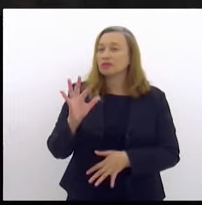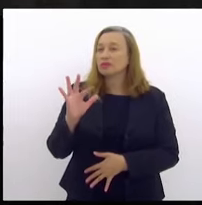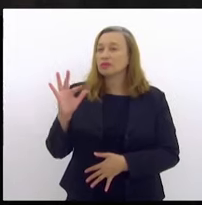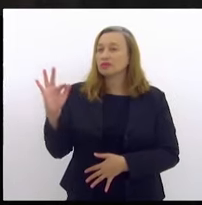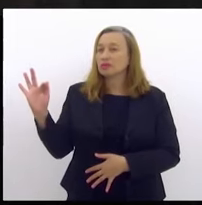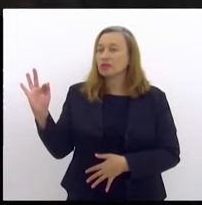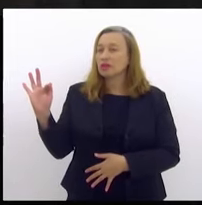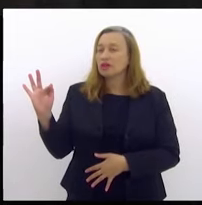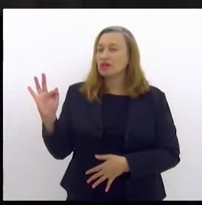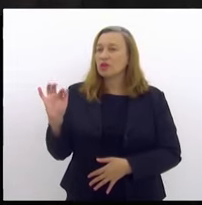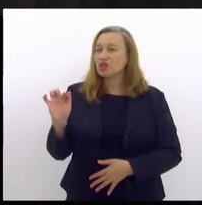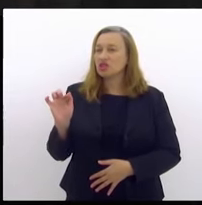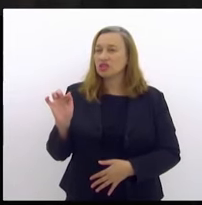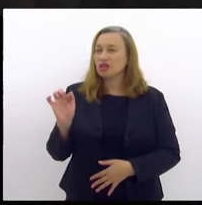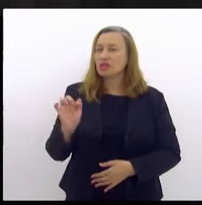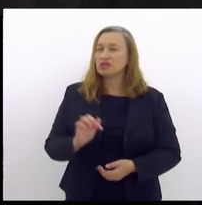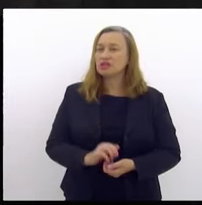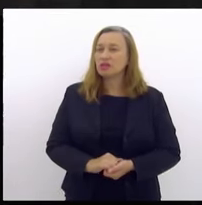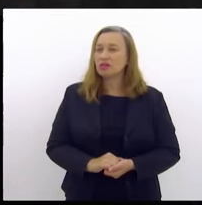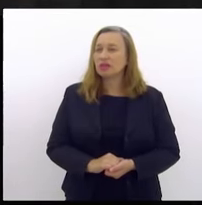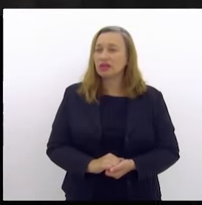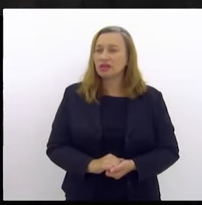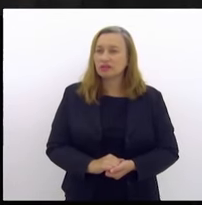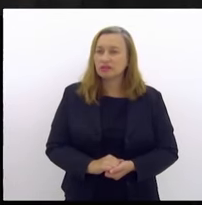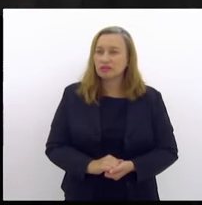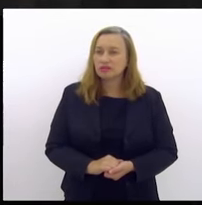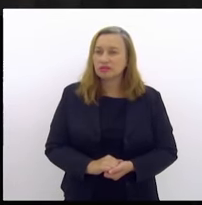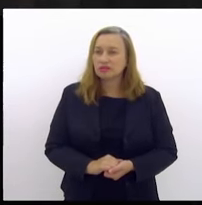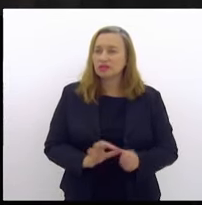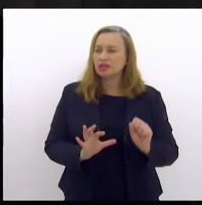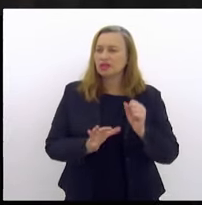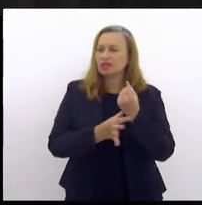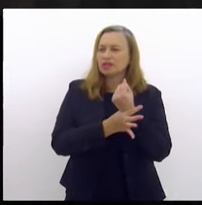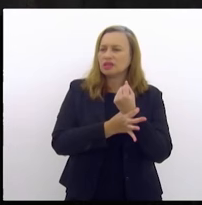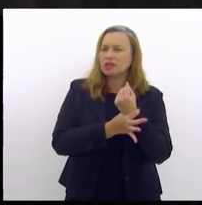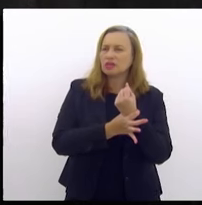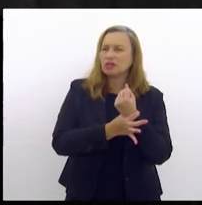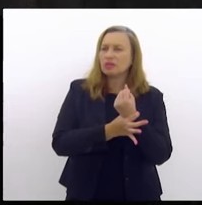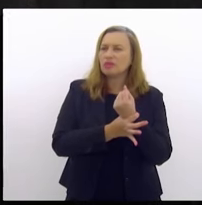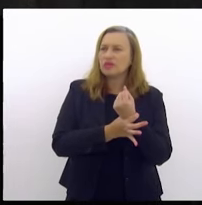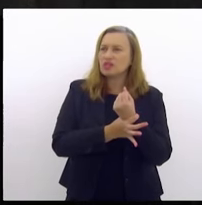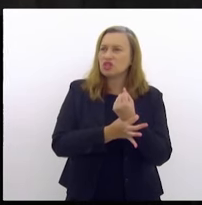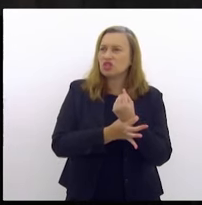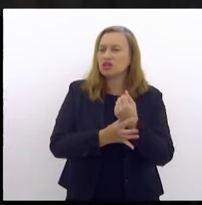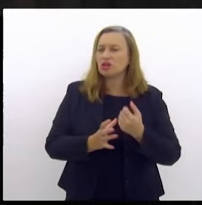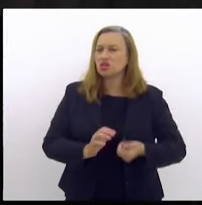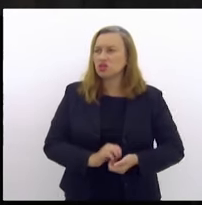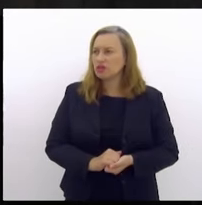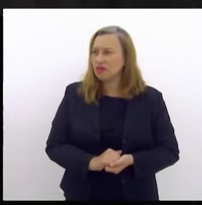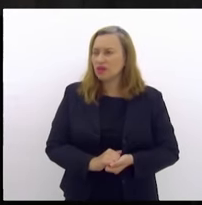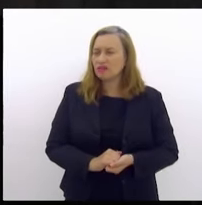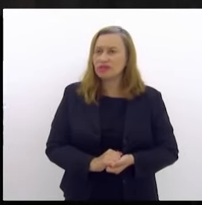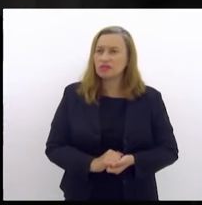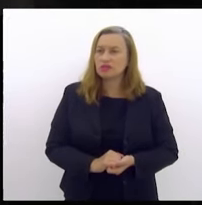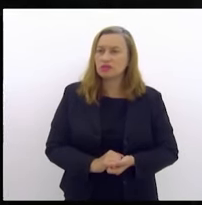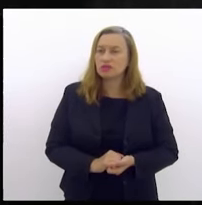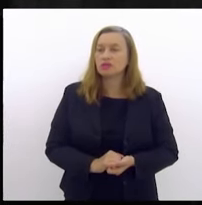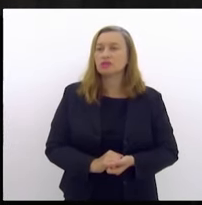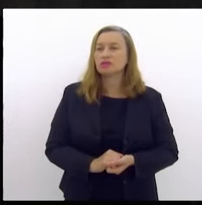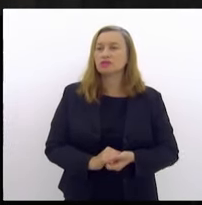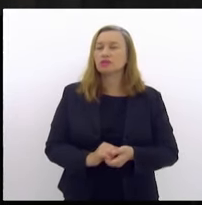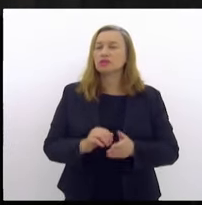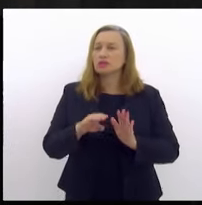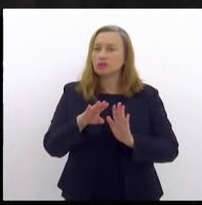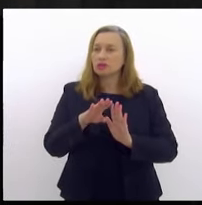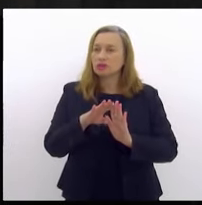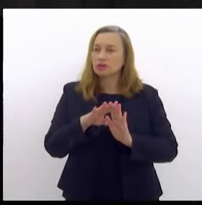jurídica. Esse princípio assegura que determinadas situações disciplinadas por